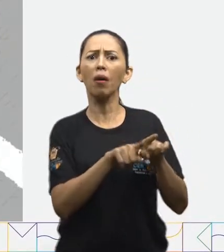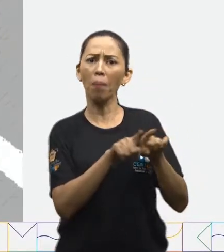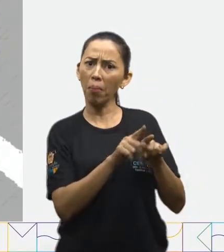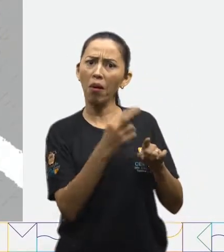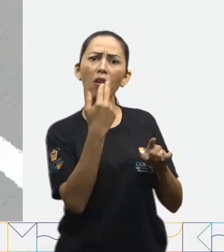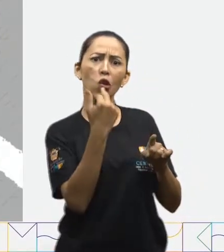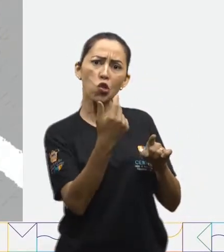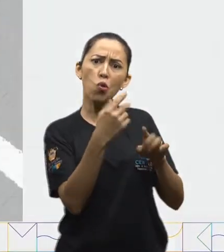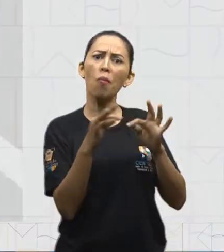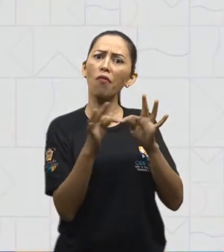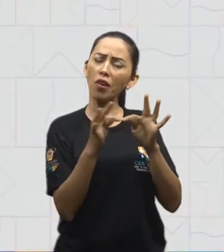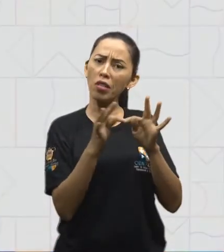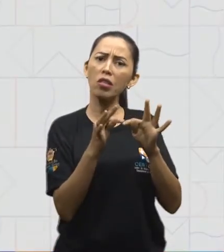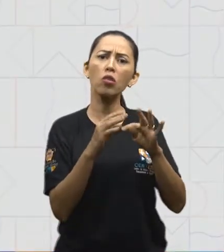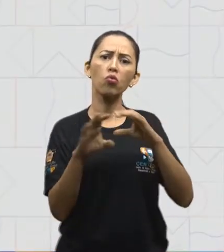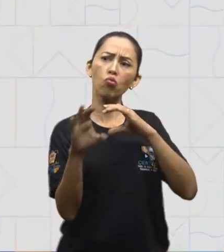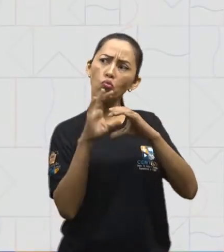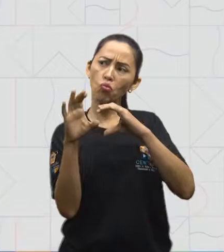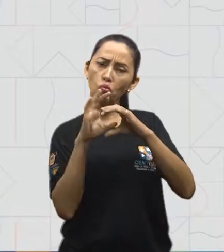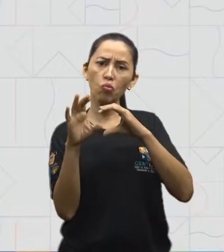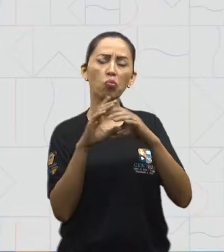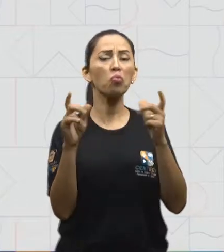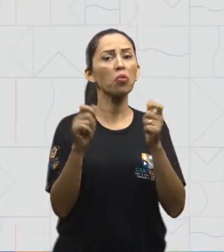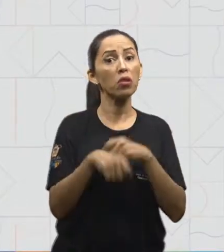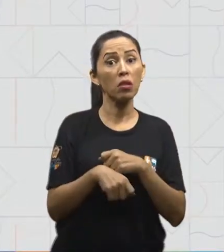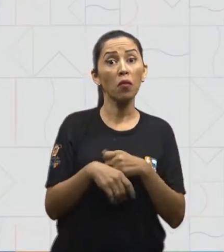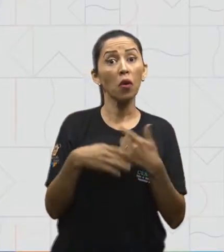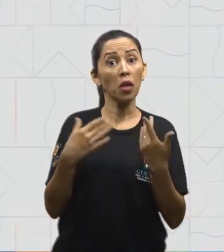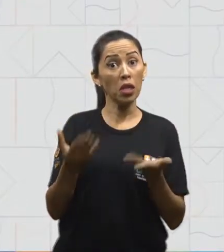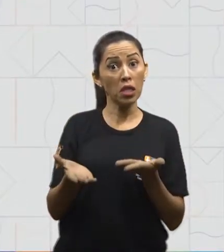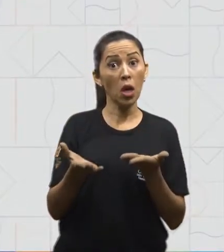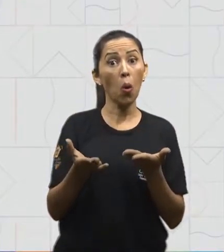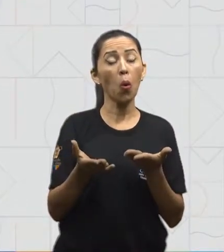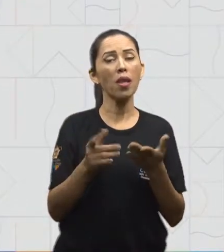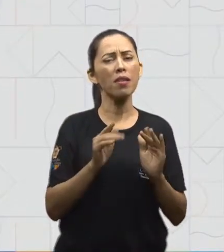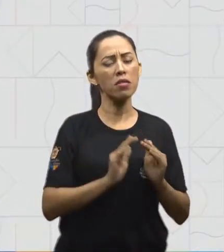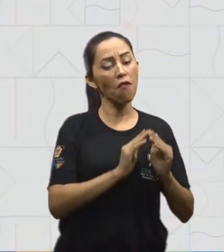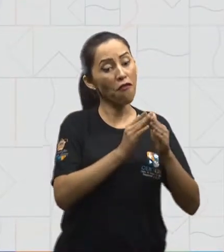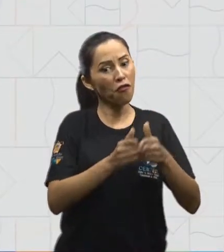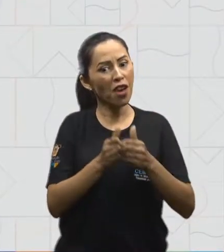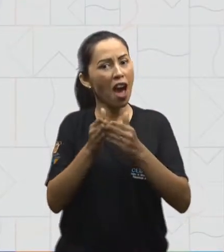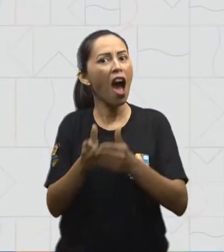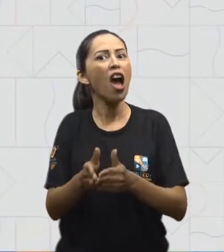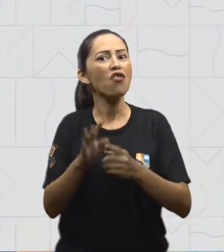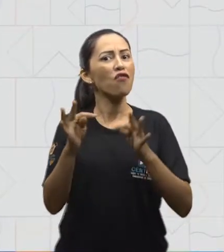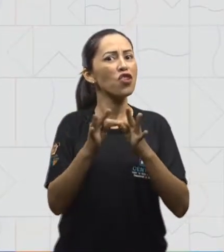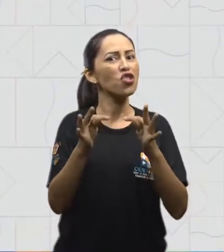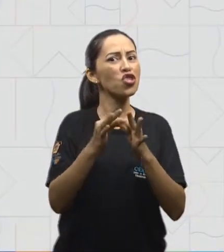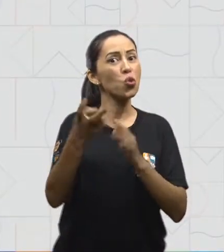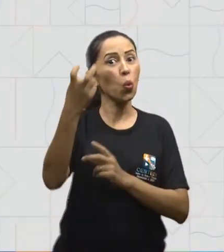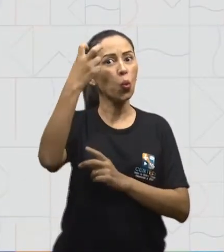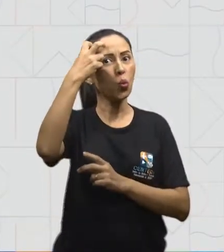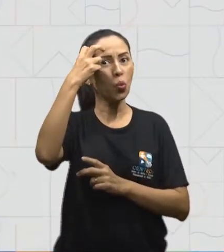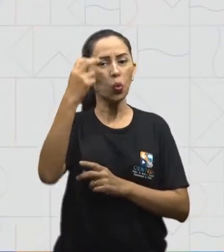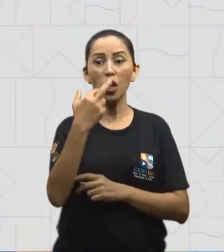o idioma fenício. Nessas viagens, os fenícios difundiram sua cultura e o seu idioma,